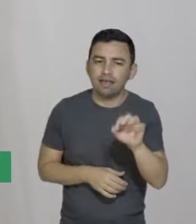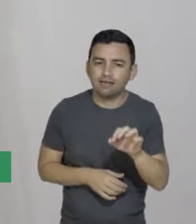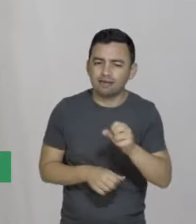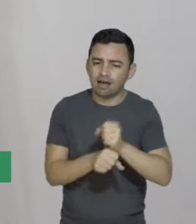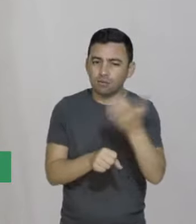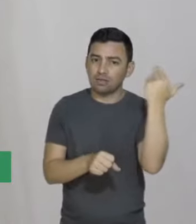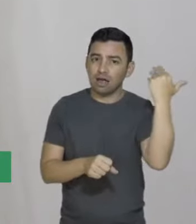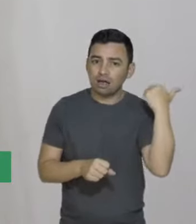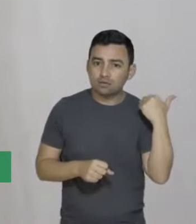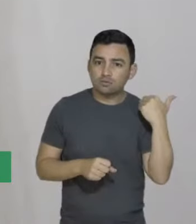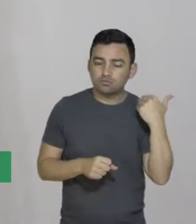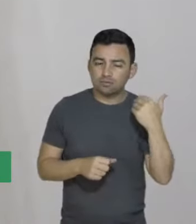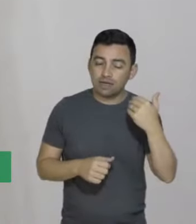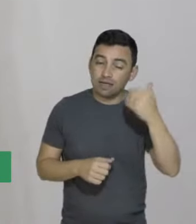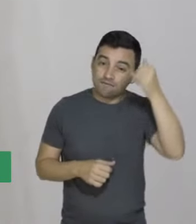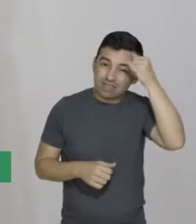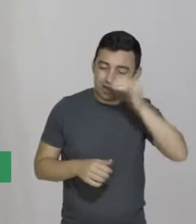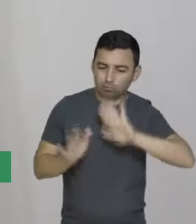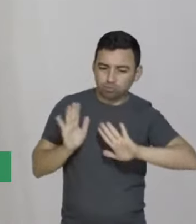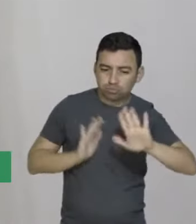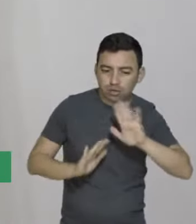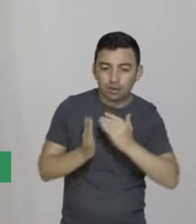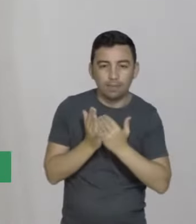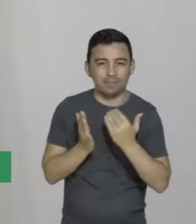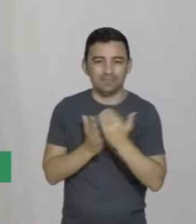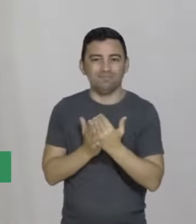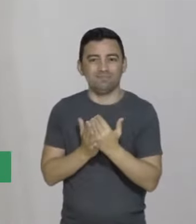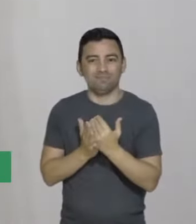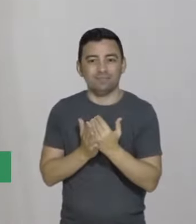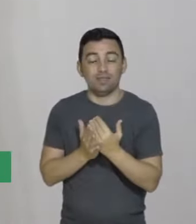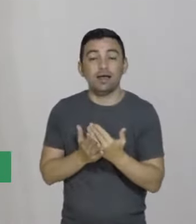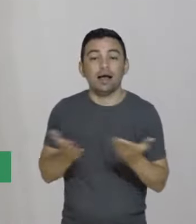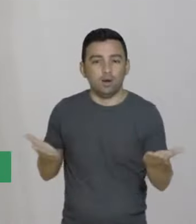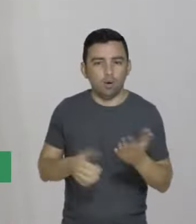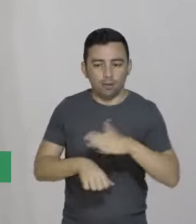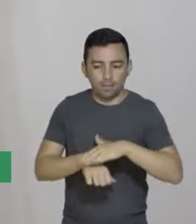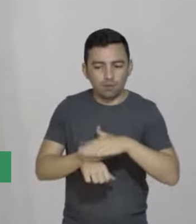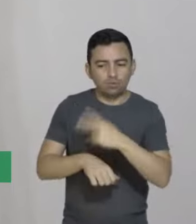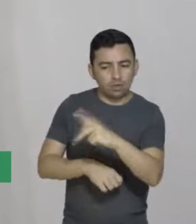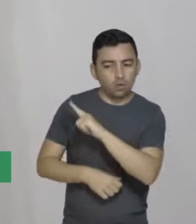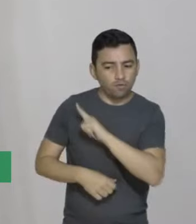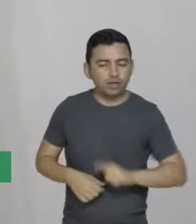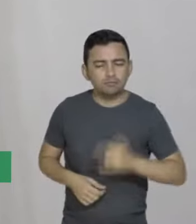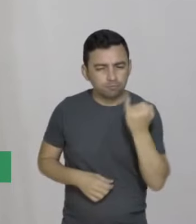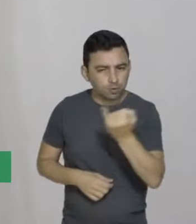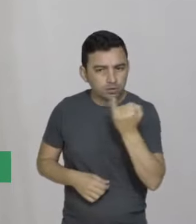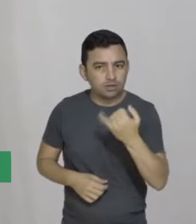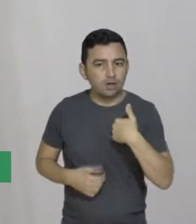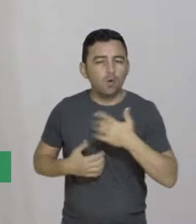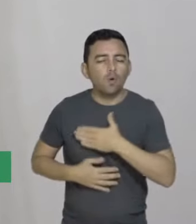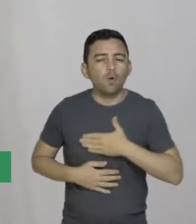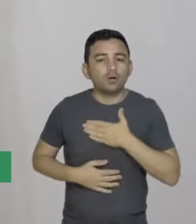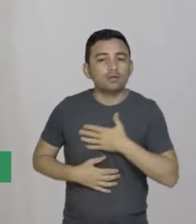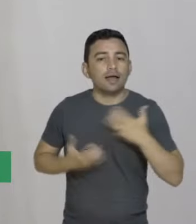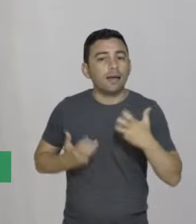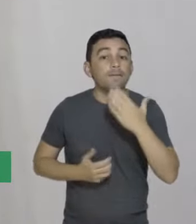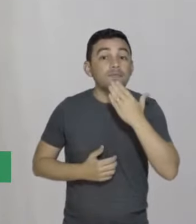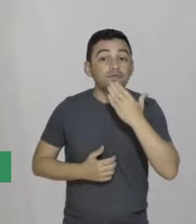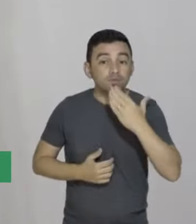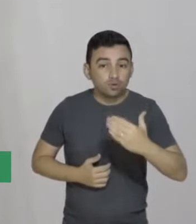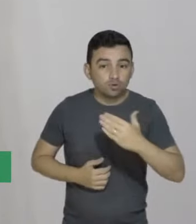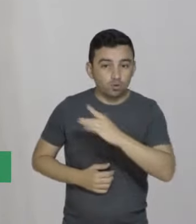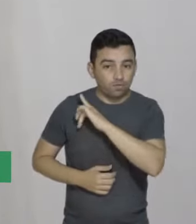prevenção. Então, me preocupa muito, né? Fico muito feliz com essa ação do governo, mas também gostaria de solicitar, fazer um apelo